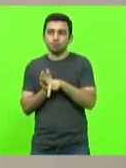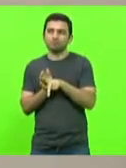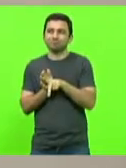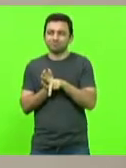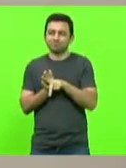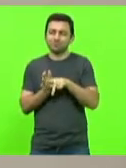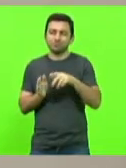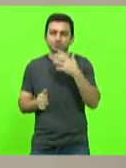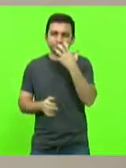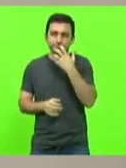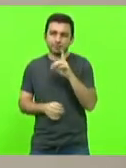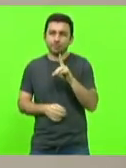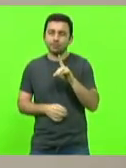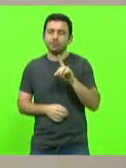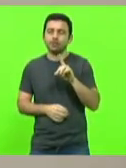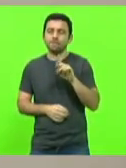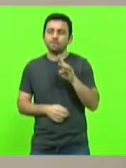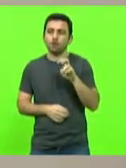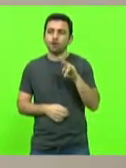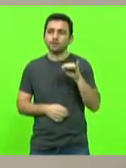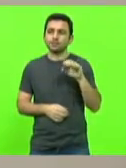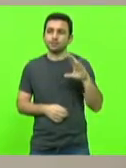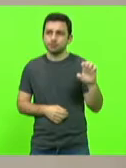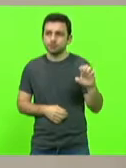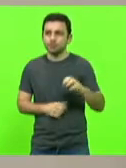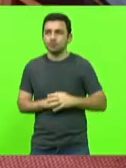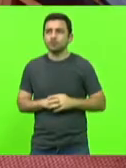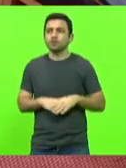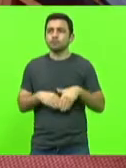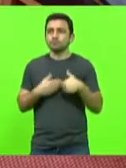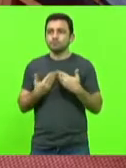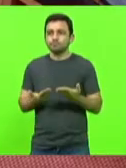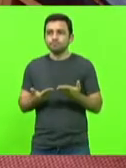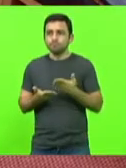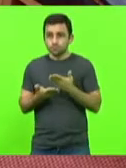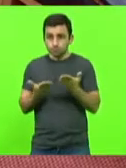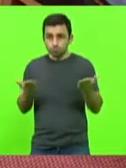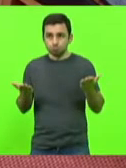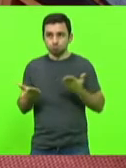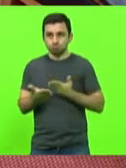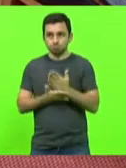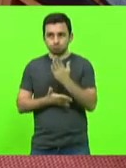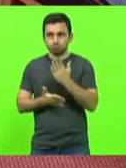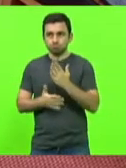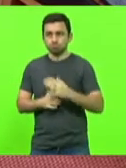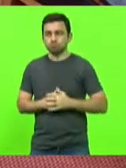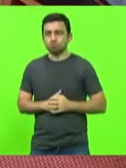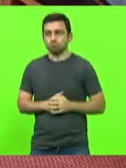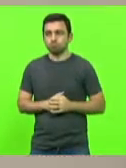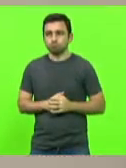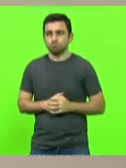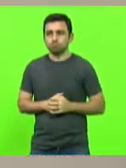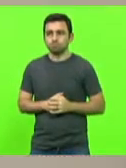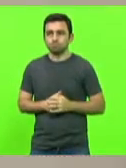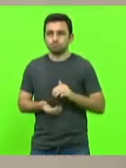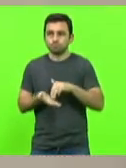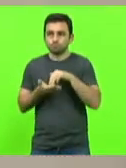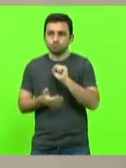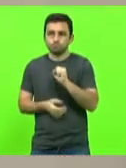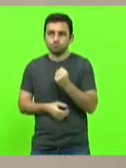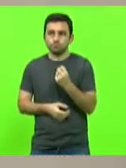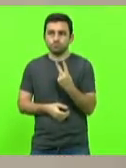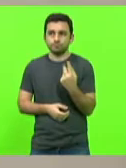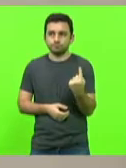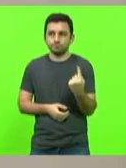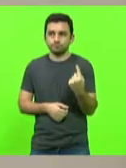Não havendo quem queira discutir, em votação. Deputados que aprovam, permaneçam como se encontram. Aprovado por unanimidade. Moção 821,